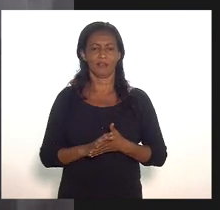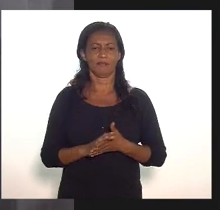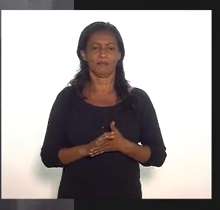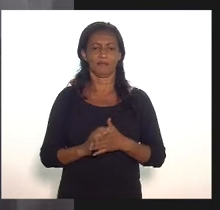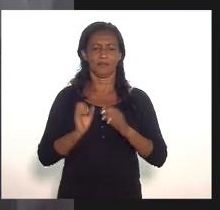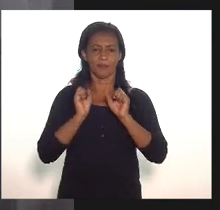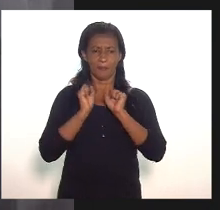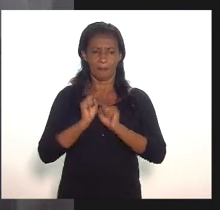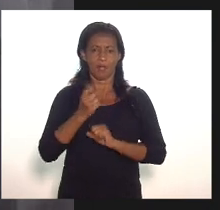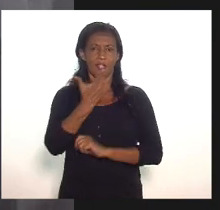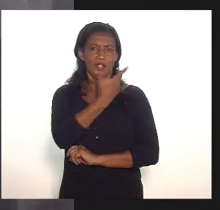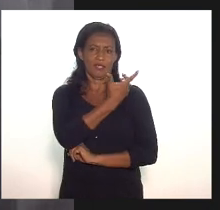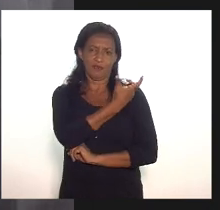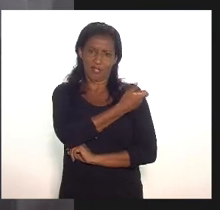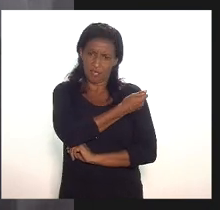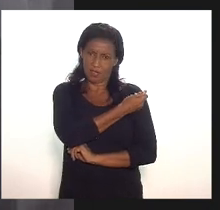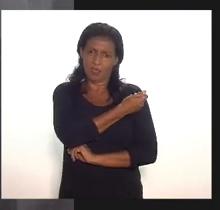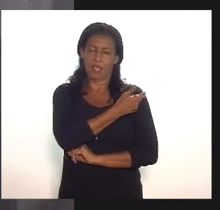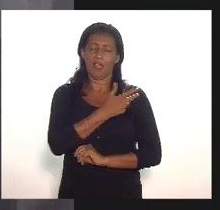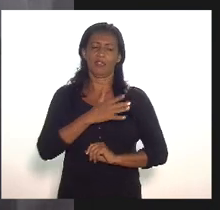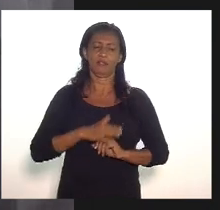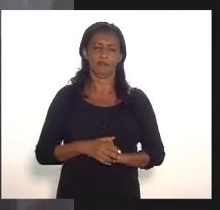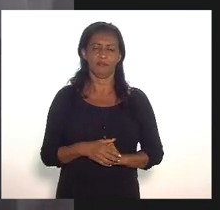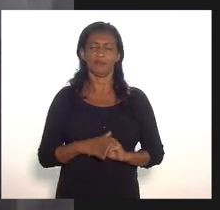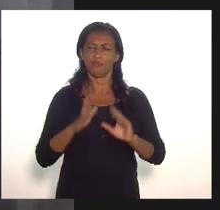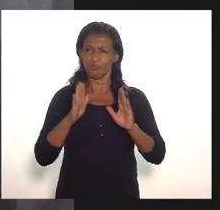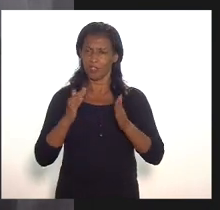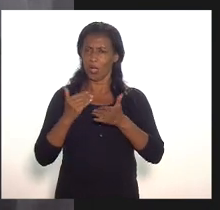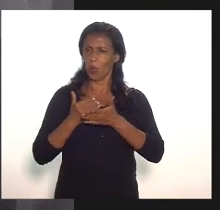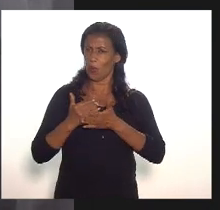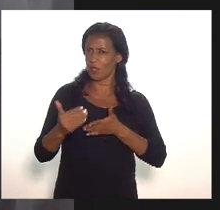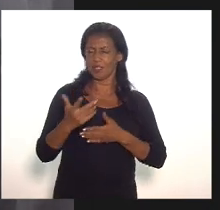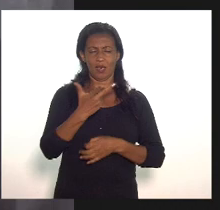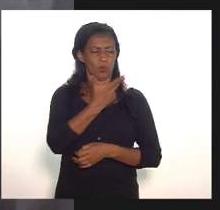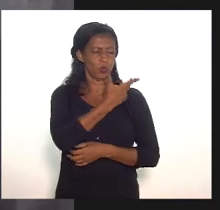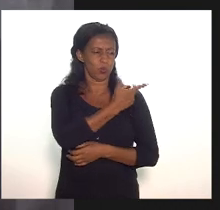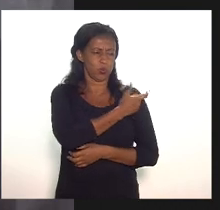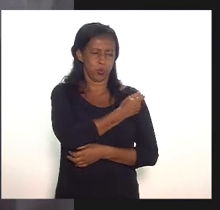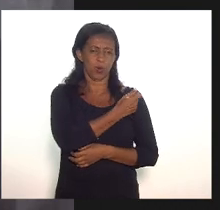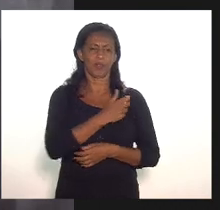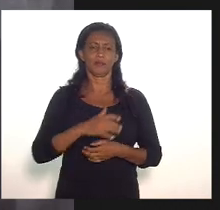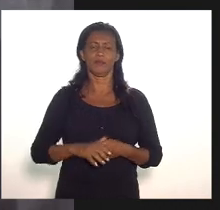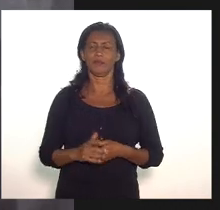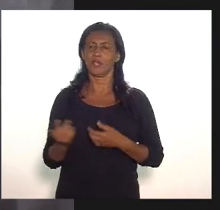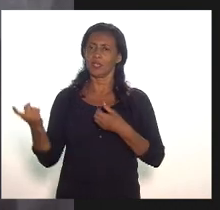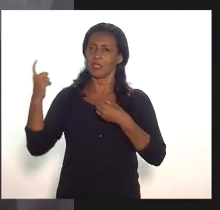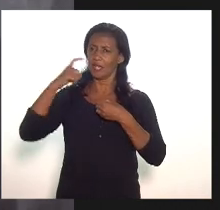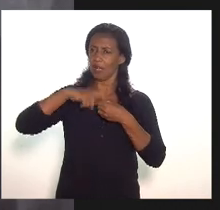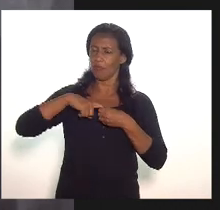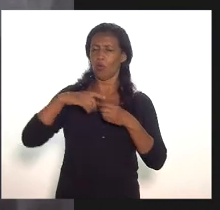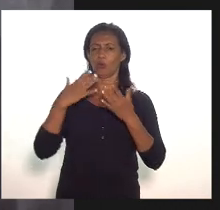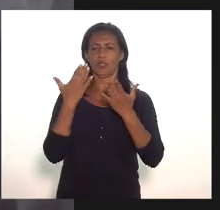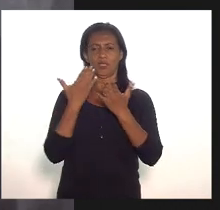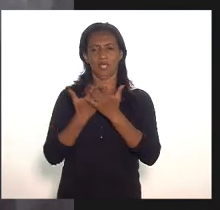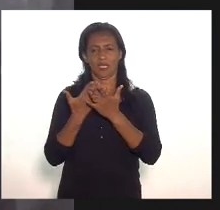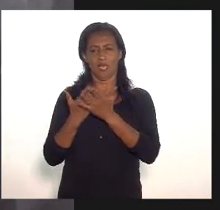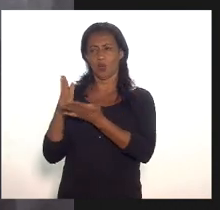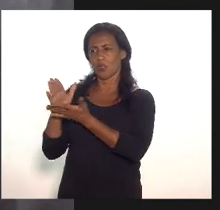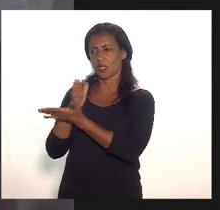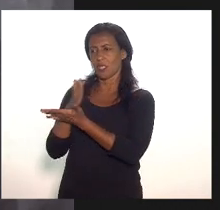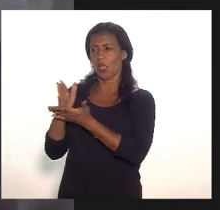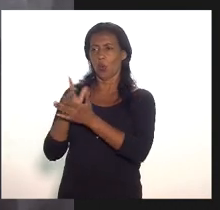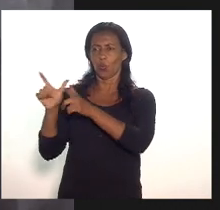podendo se vacinar, já estão se vacinando. E com a volta aí das aulas em alguns